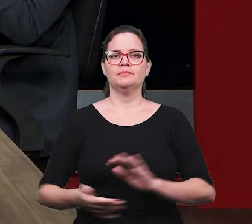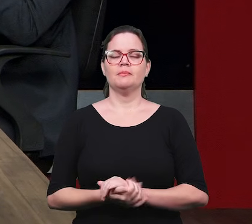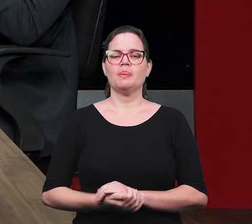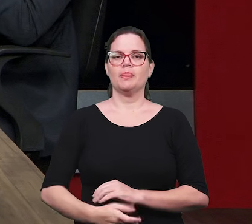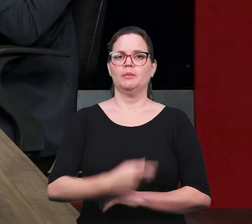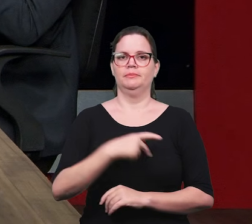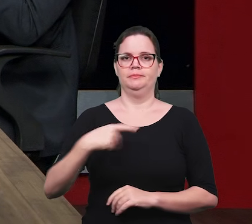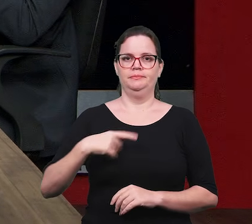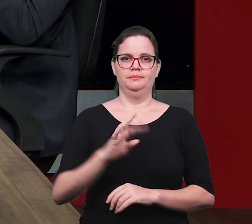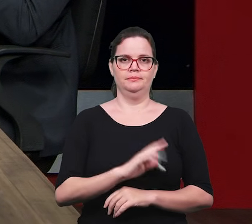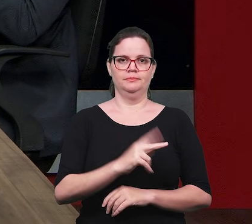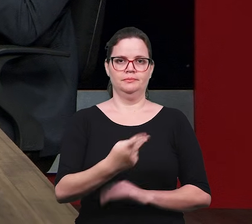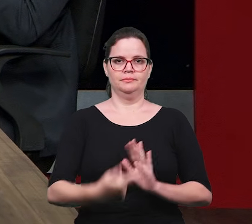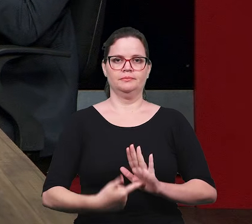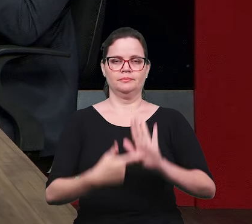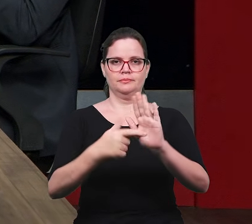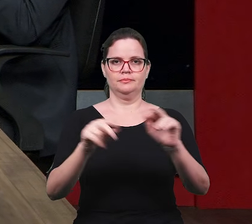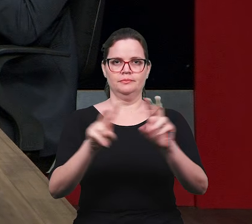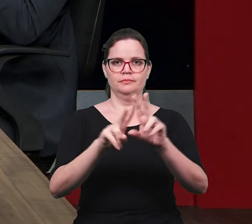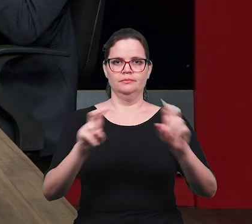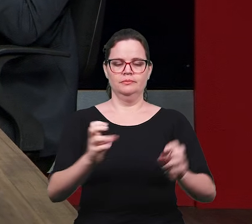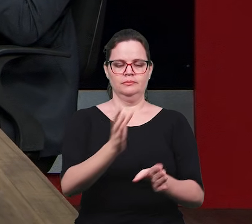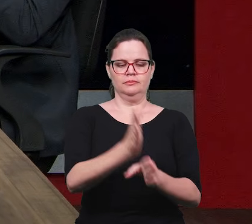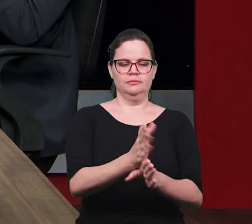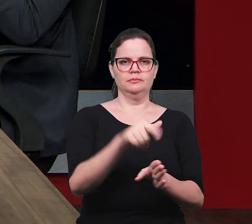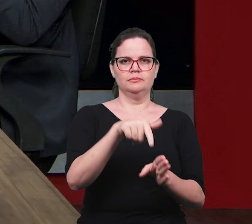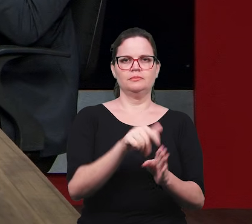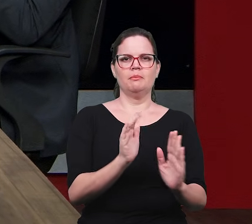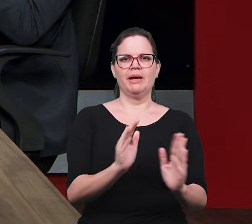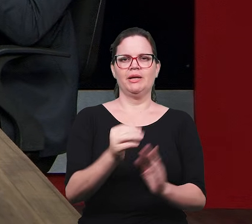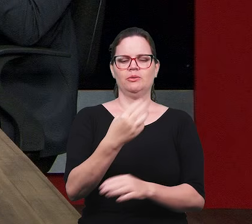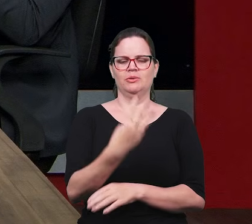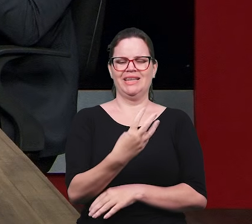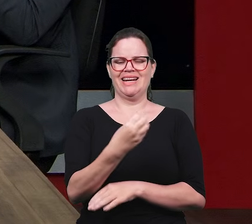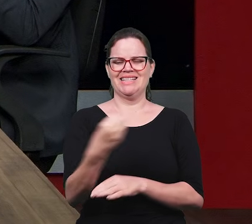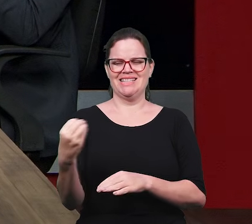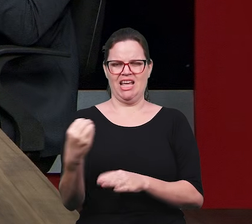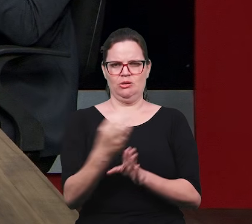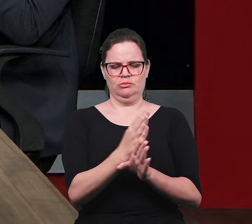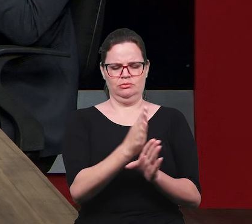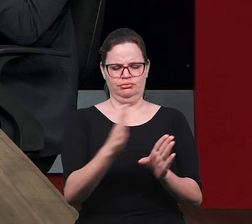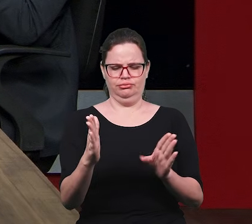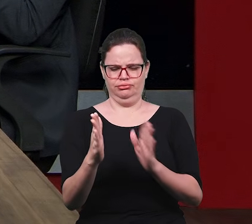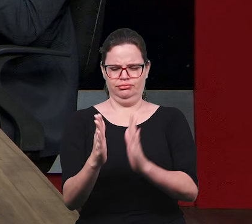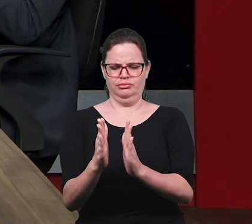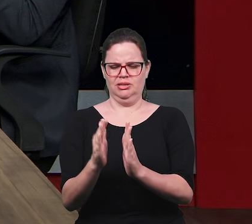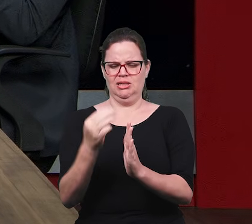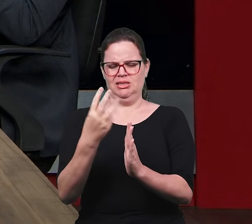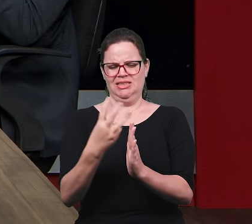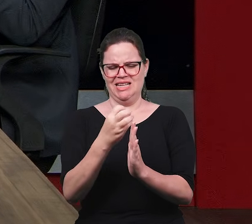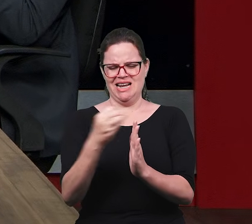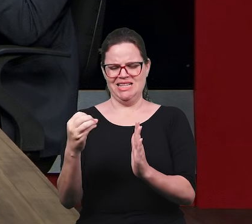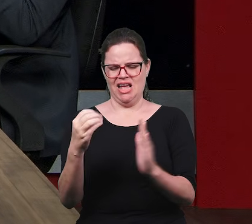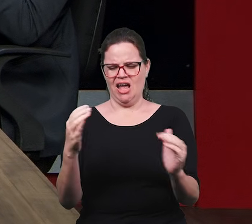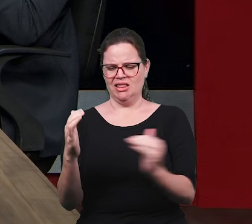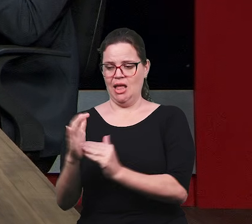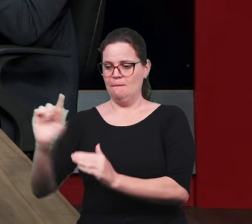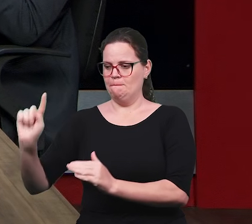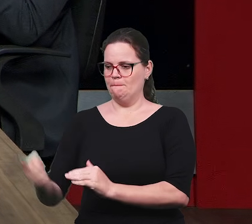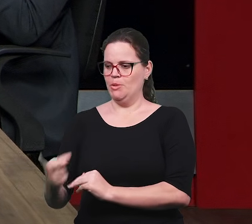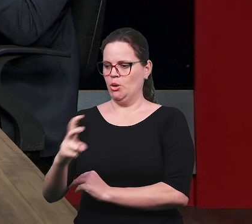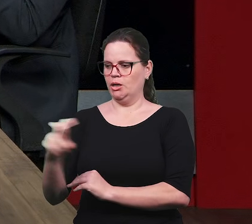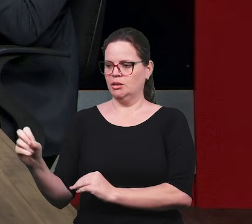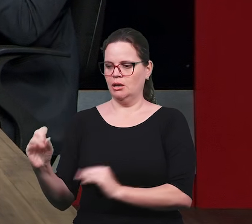abordagem, trazendo desde o ano 300 até o ano de 1500,